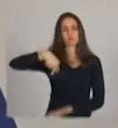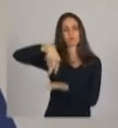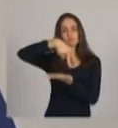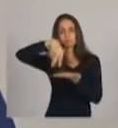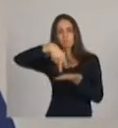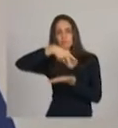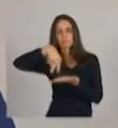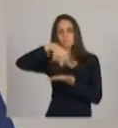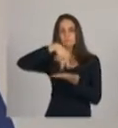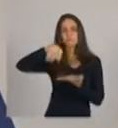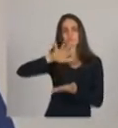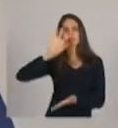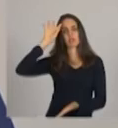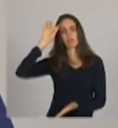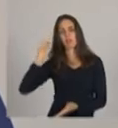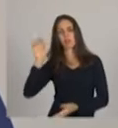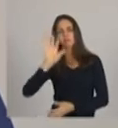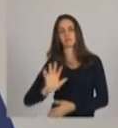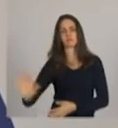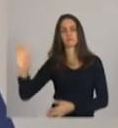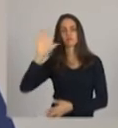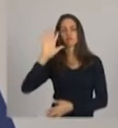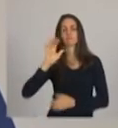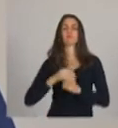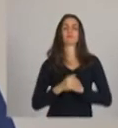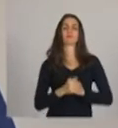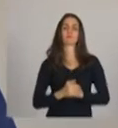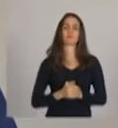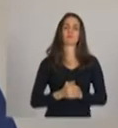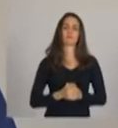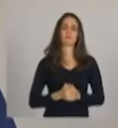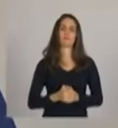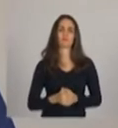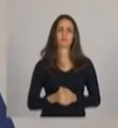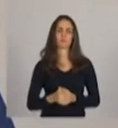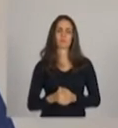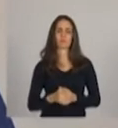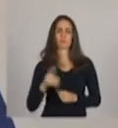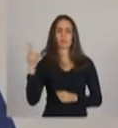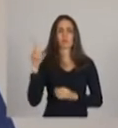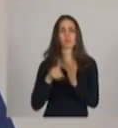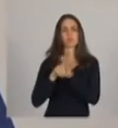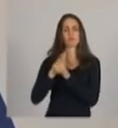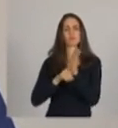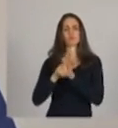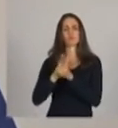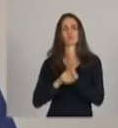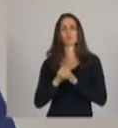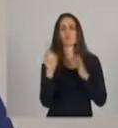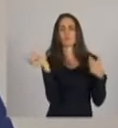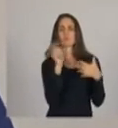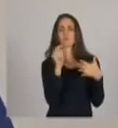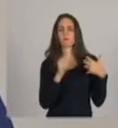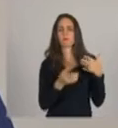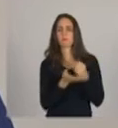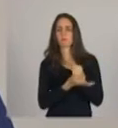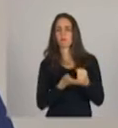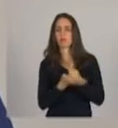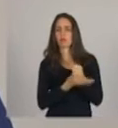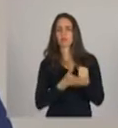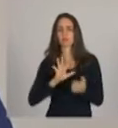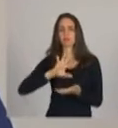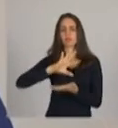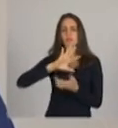e pesquisas para a fundação dos princípios básicos da arte acadêmica